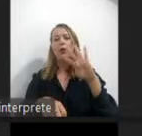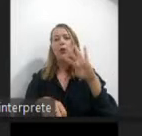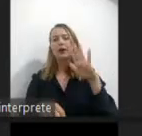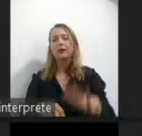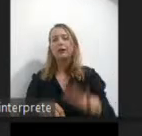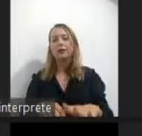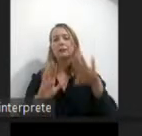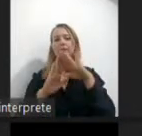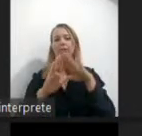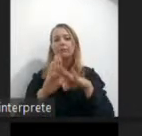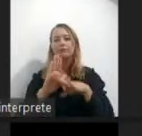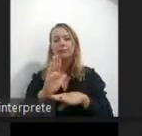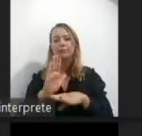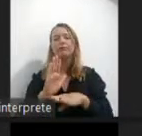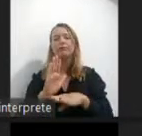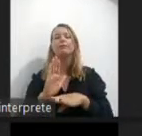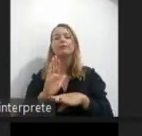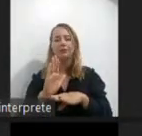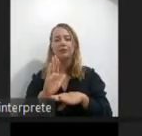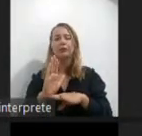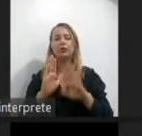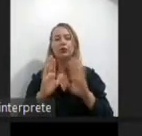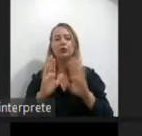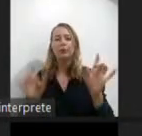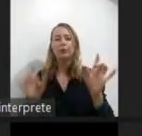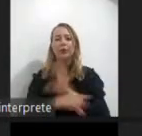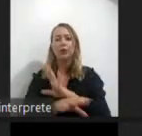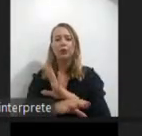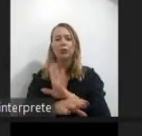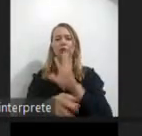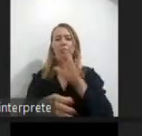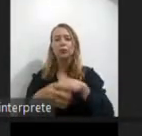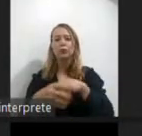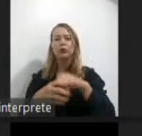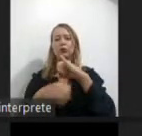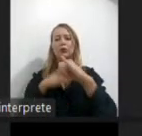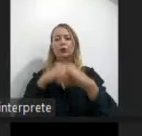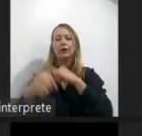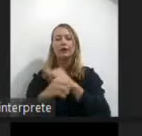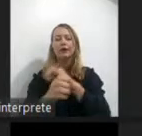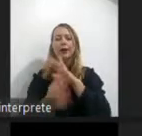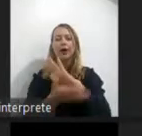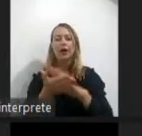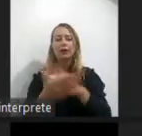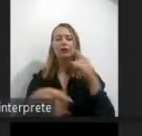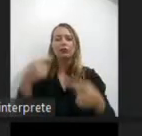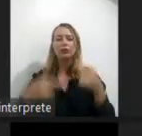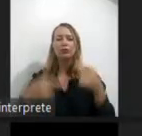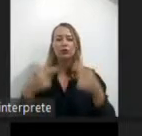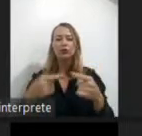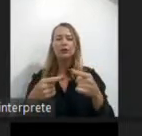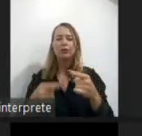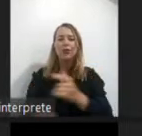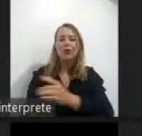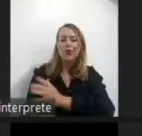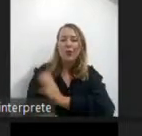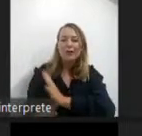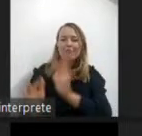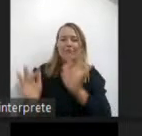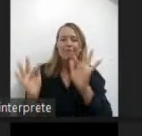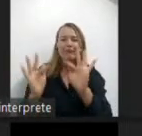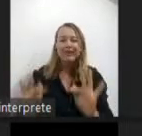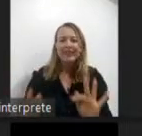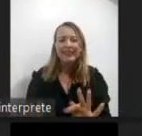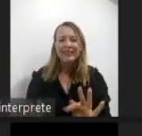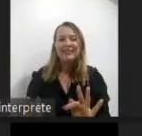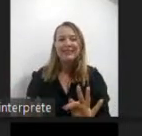expediente está designado em nosso site. Nada mais da vida a tratar, com um coração muito alegre, eu vou dar para